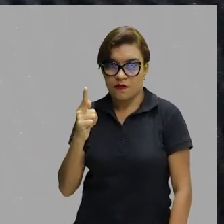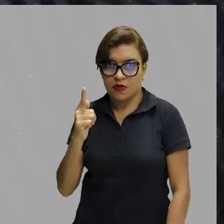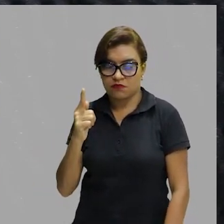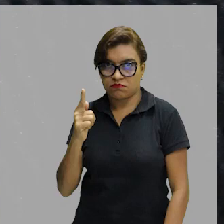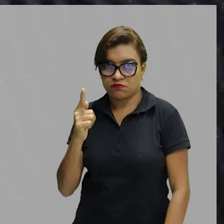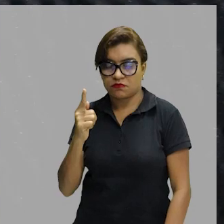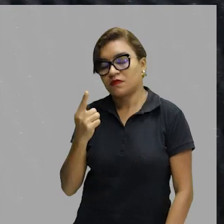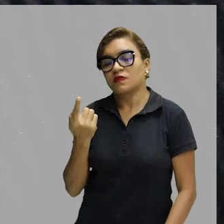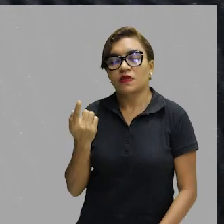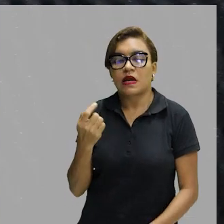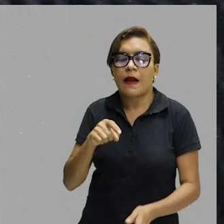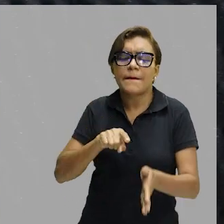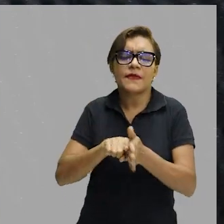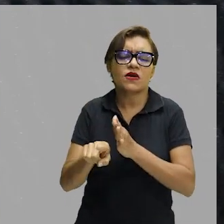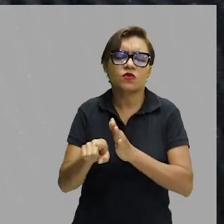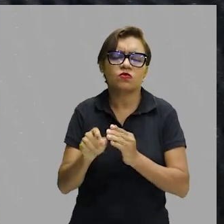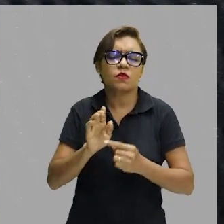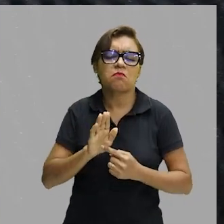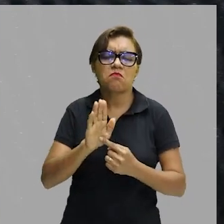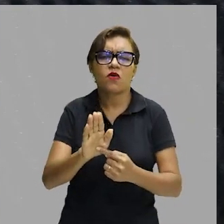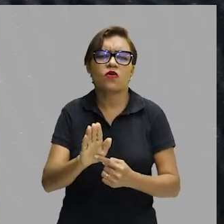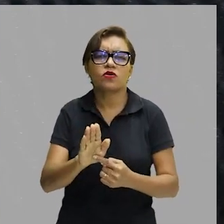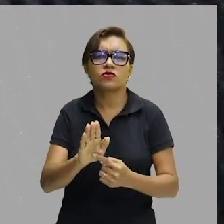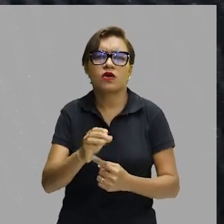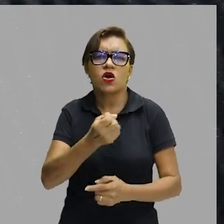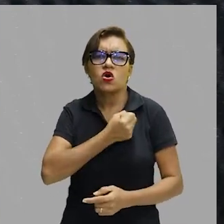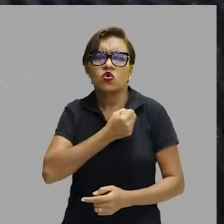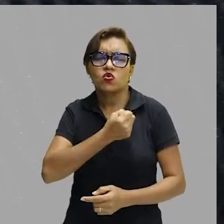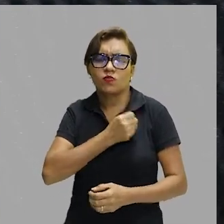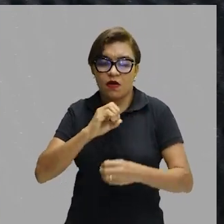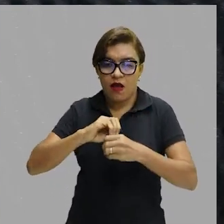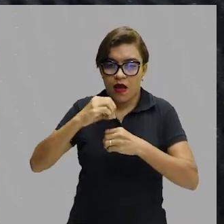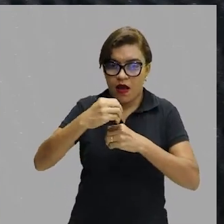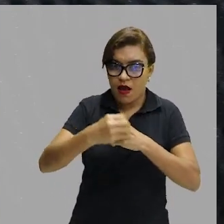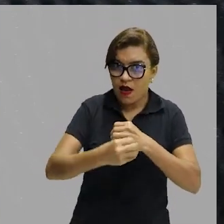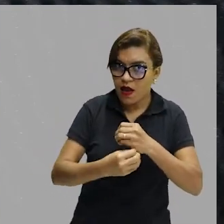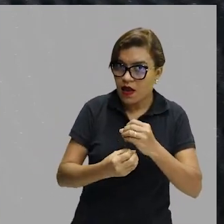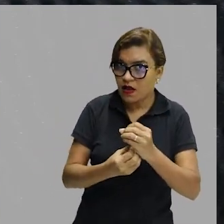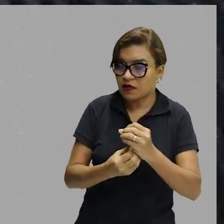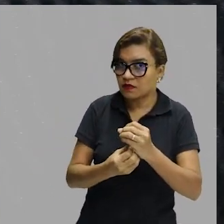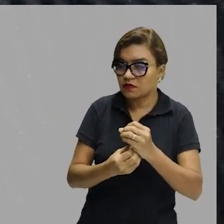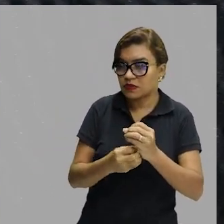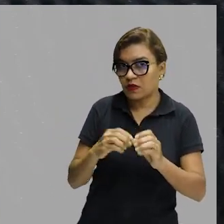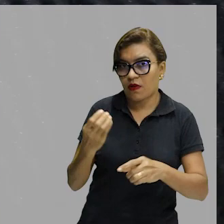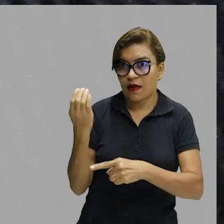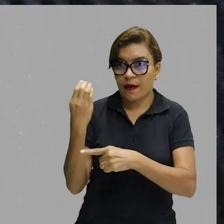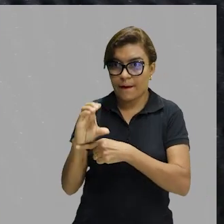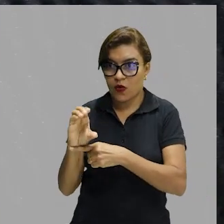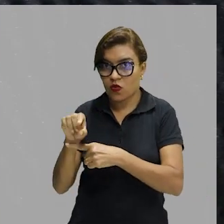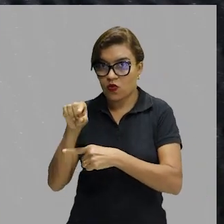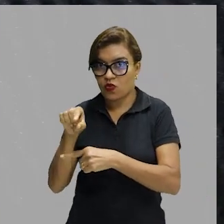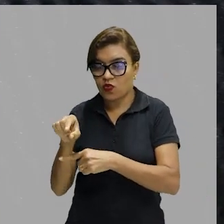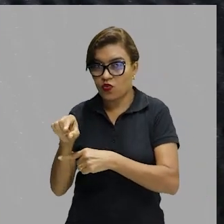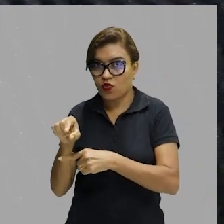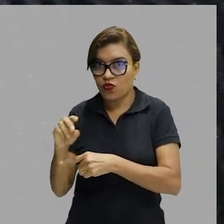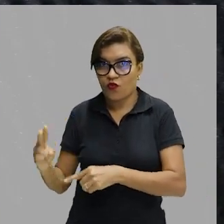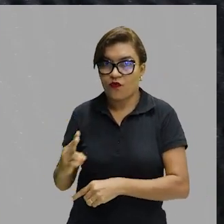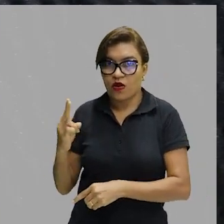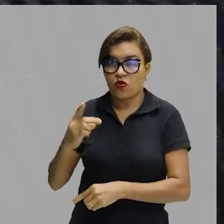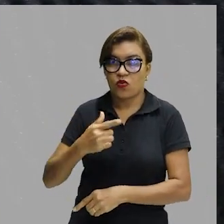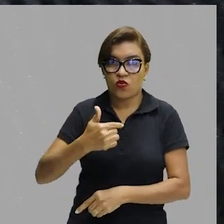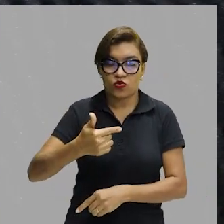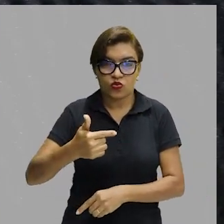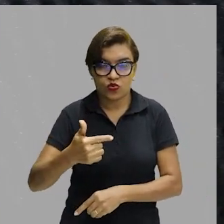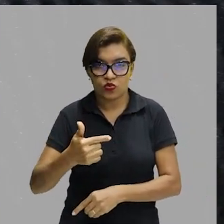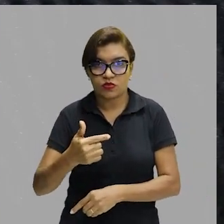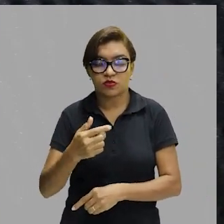questão iria nos dar os valores dos átomos. Então, o carbono vale 12, o hidrogênio vale 1